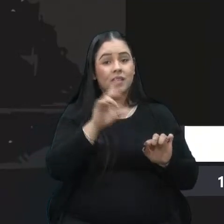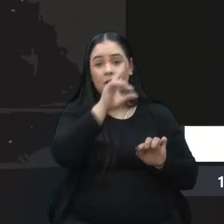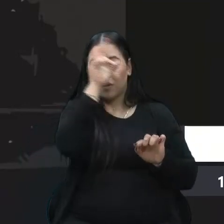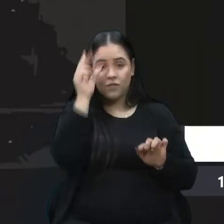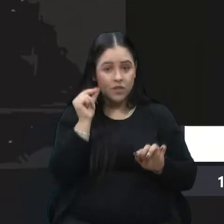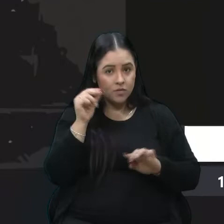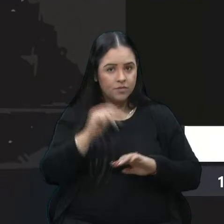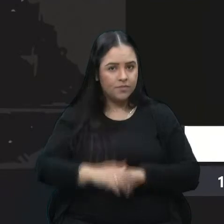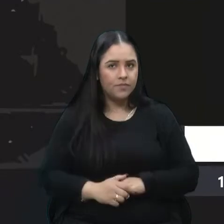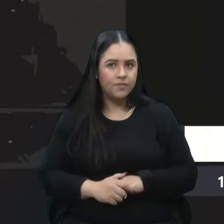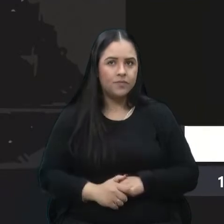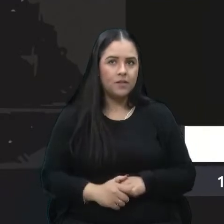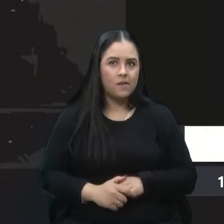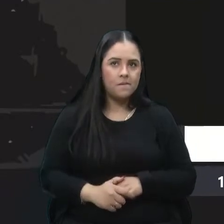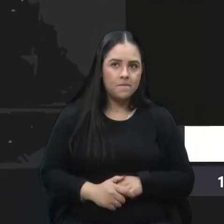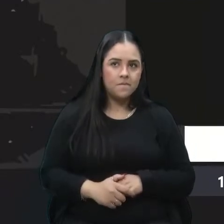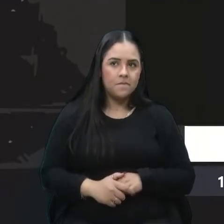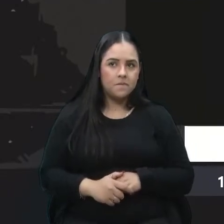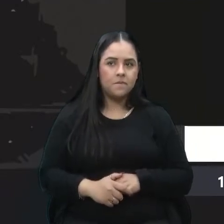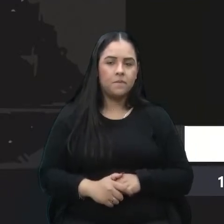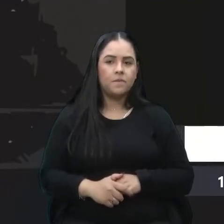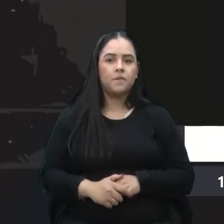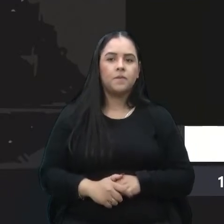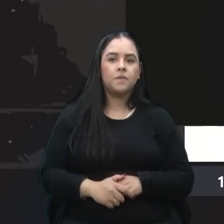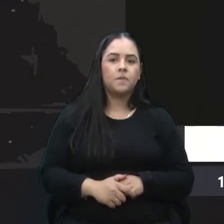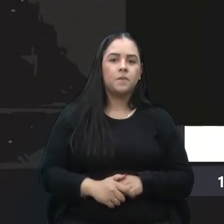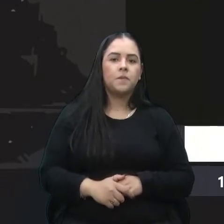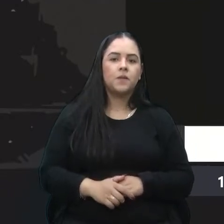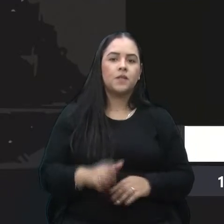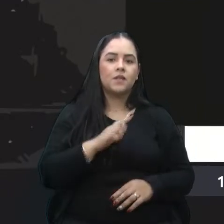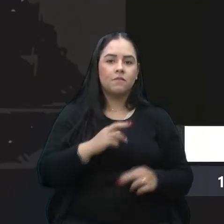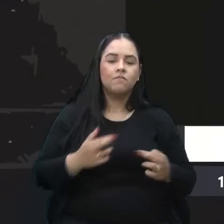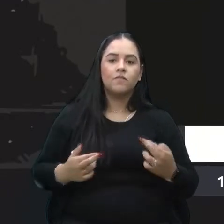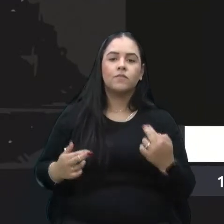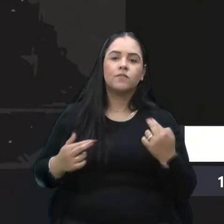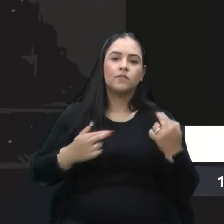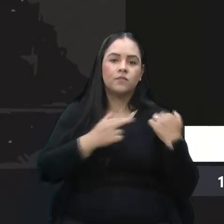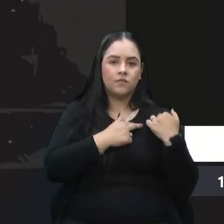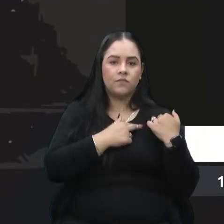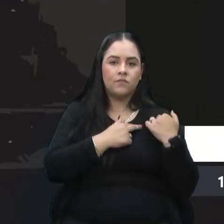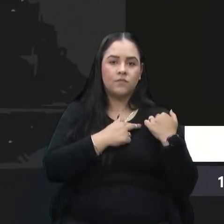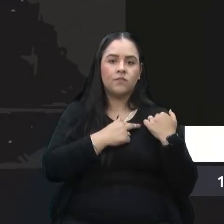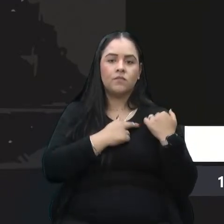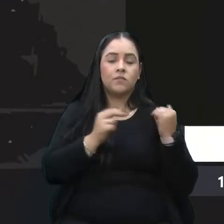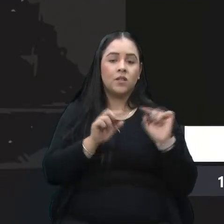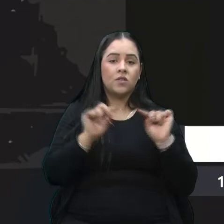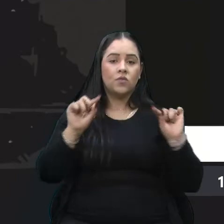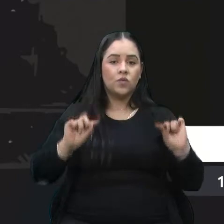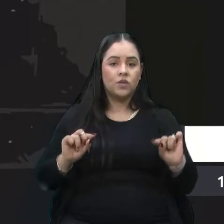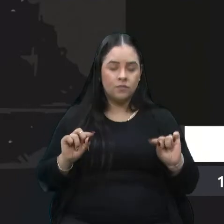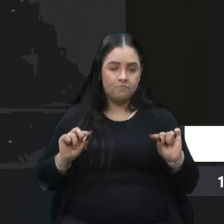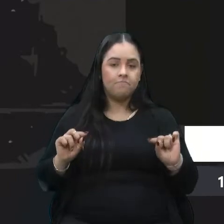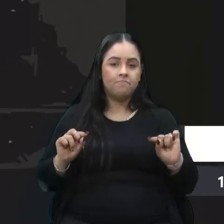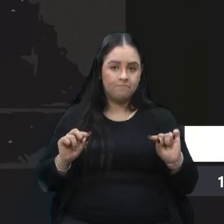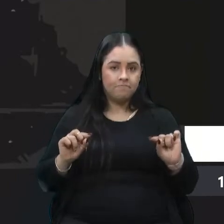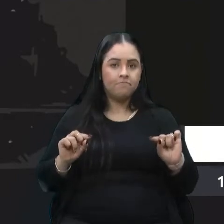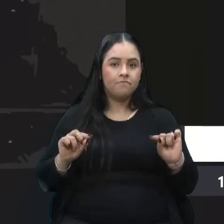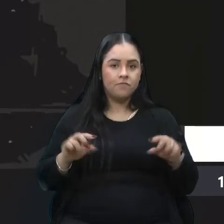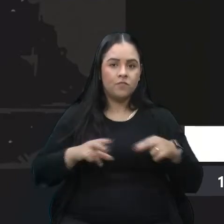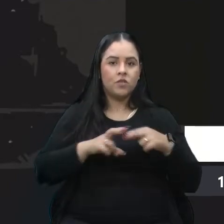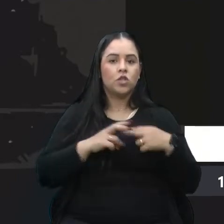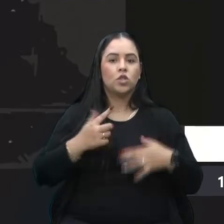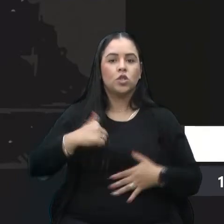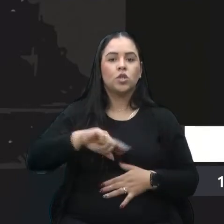prefeitura, que tem responsabilidade pela parte dos servidores. Então,